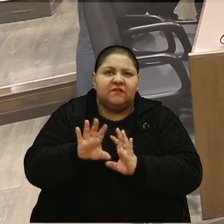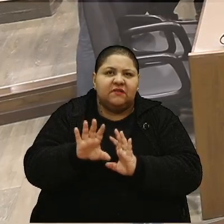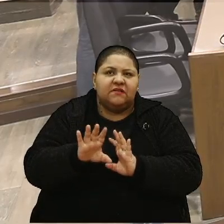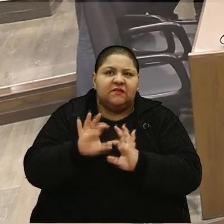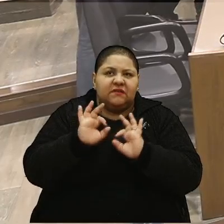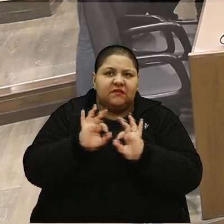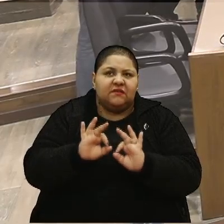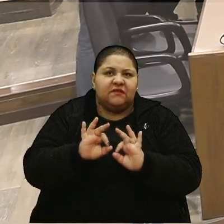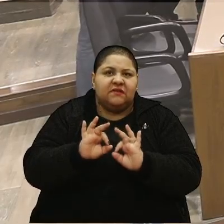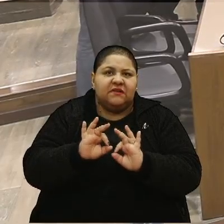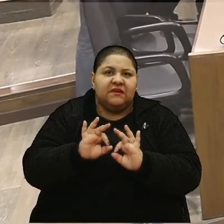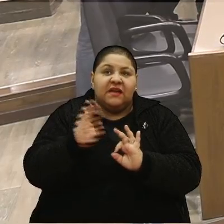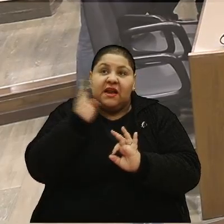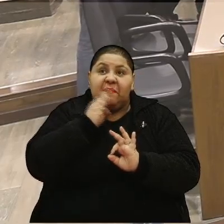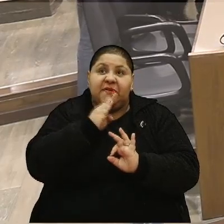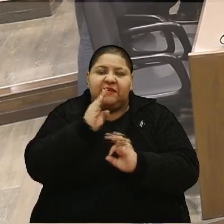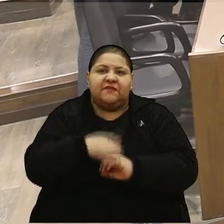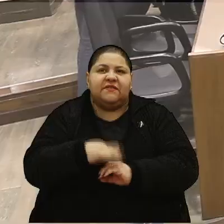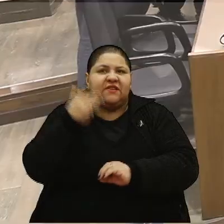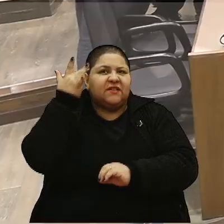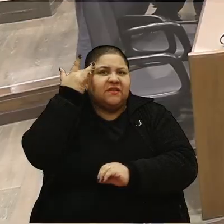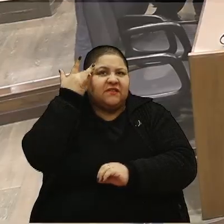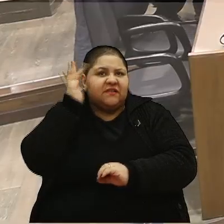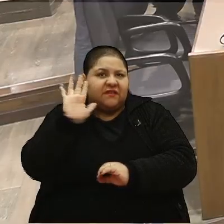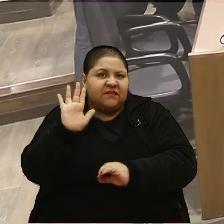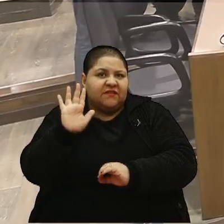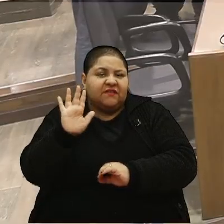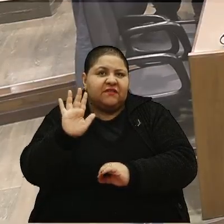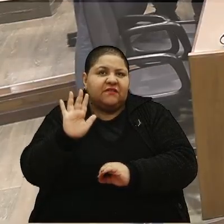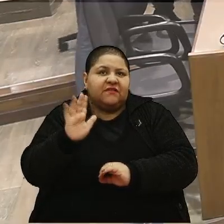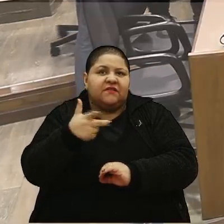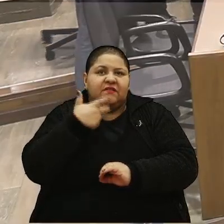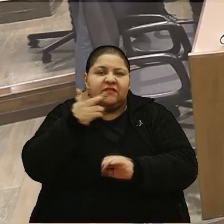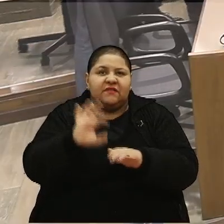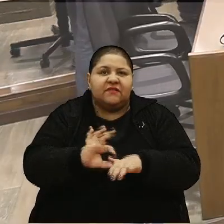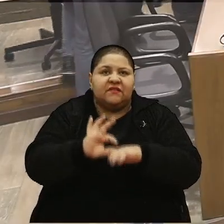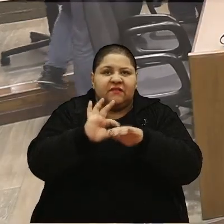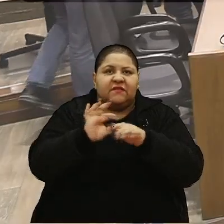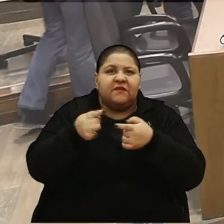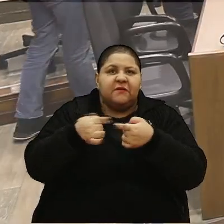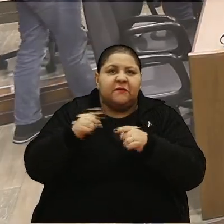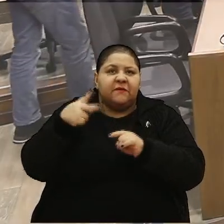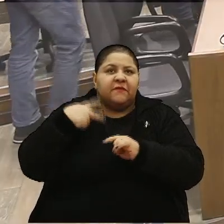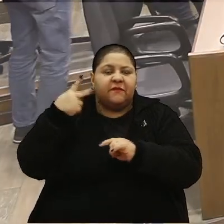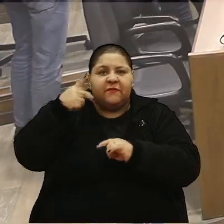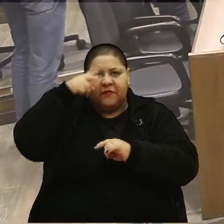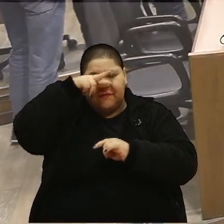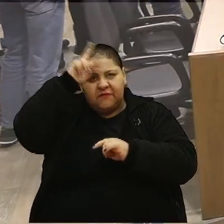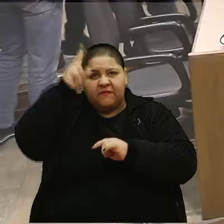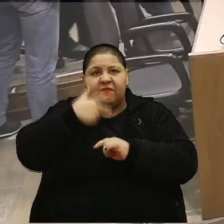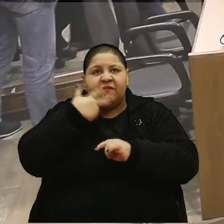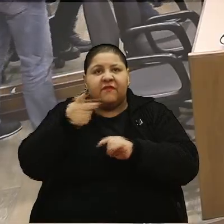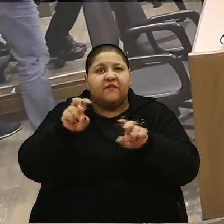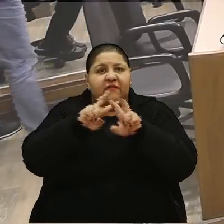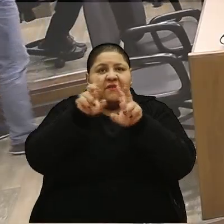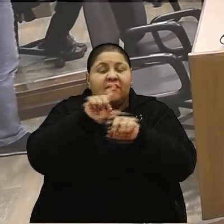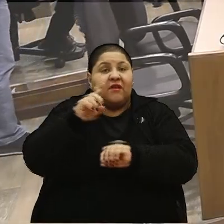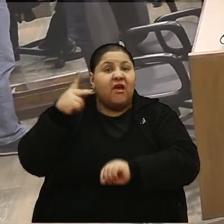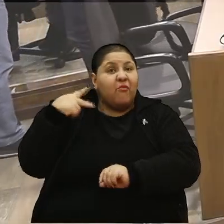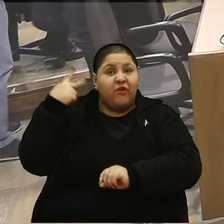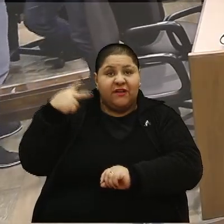Ramon. 15 segundos cada um. Eu não sei se... Bom, o senhor já está em declaração de líder, mas, vereador Edson, me permita dizer que o assunto não é